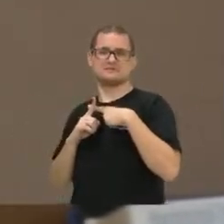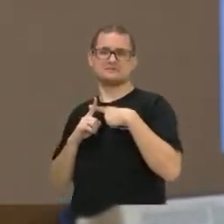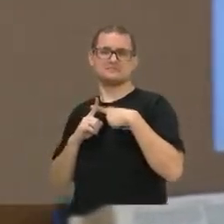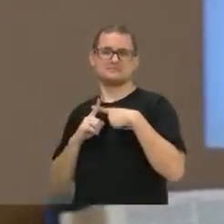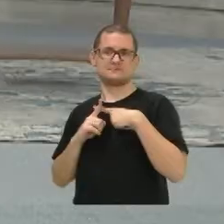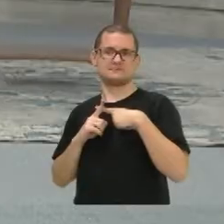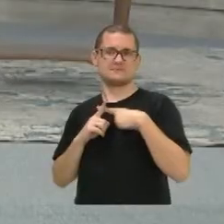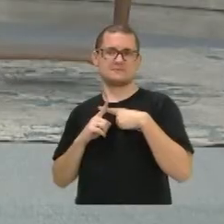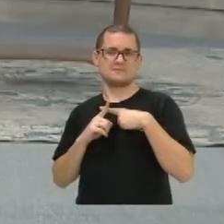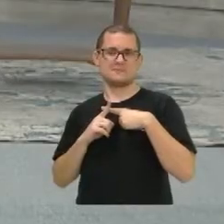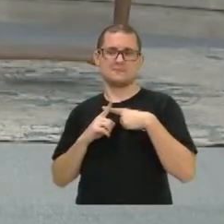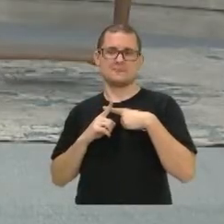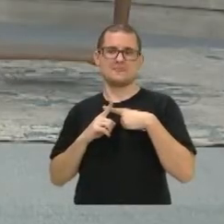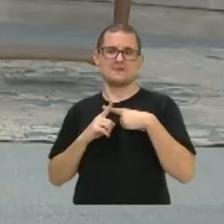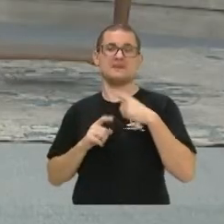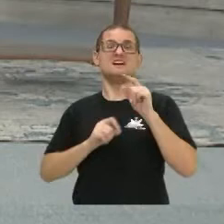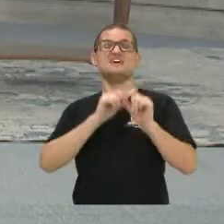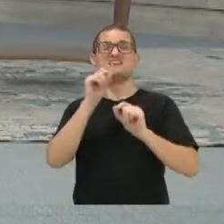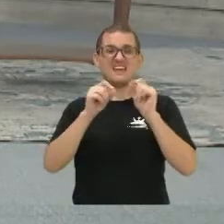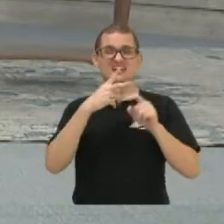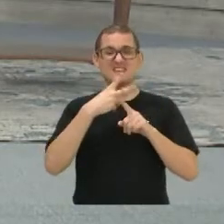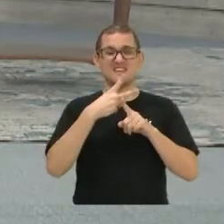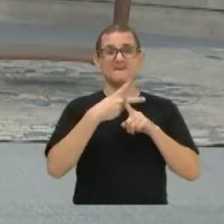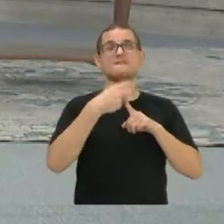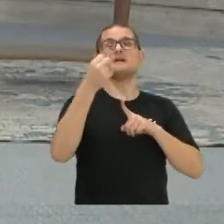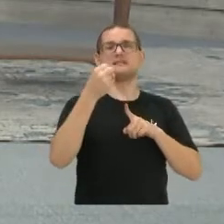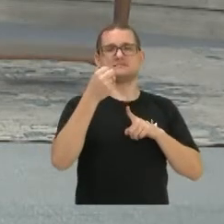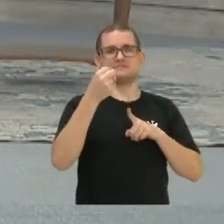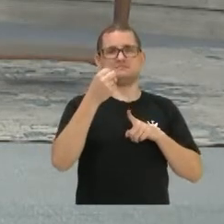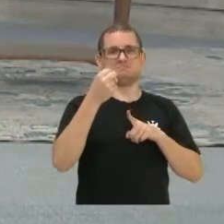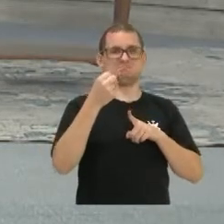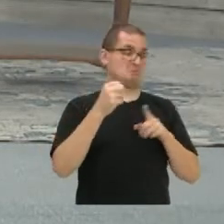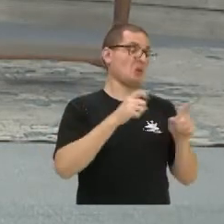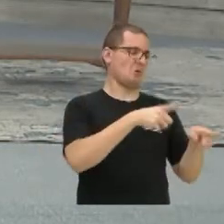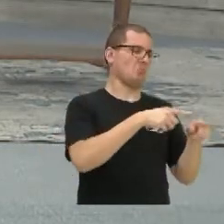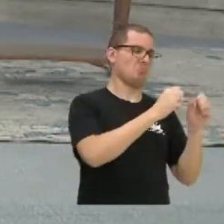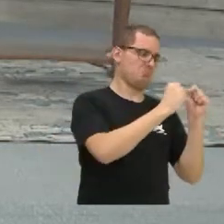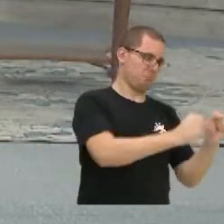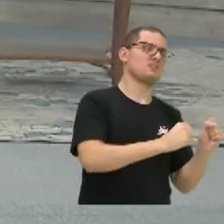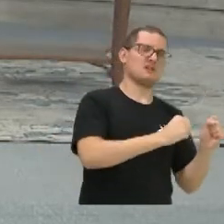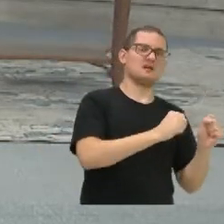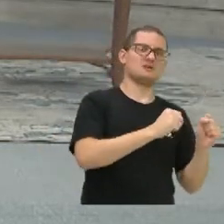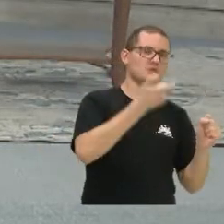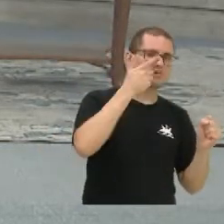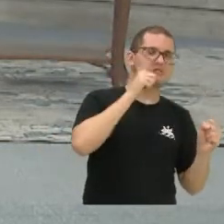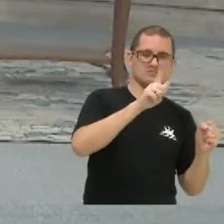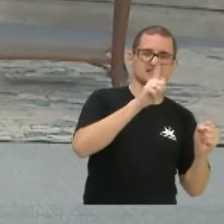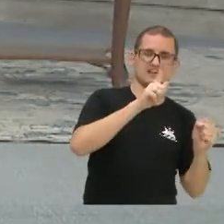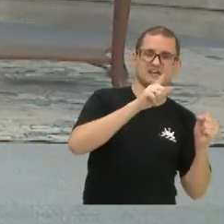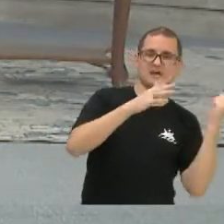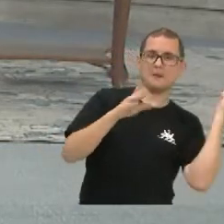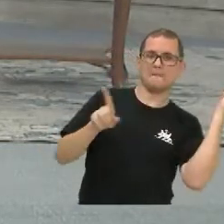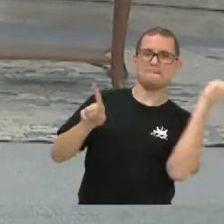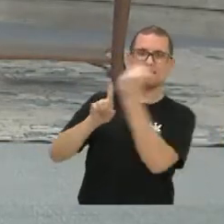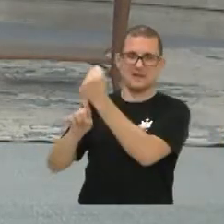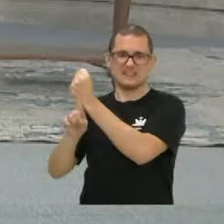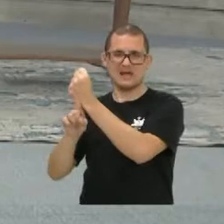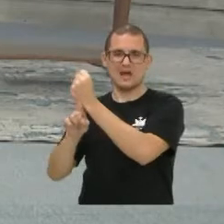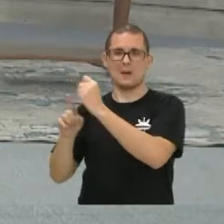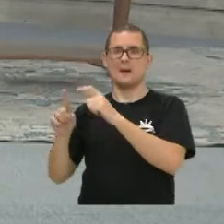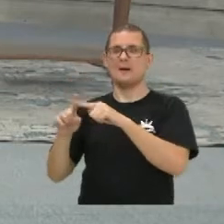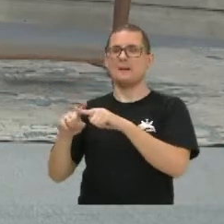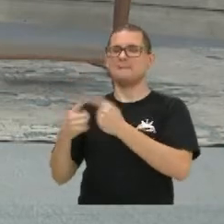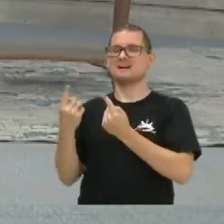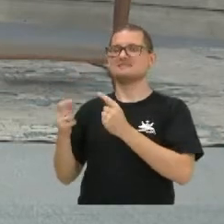e o poder pode no máximo matar e agora quem é portador